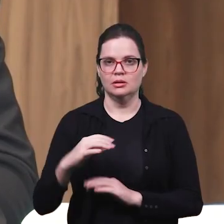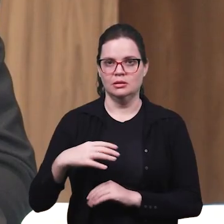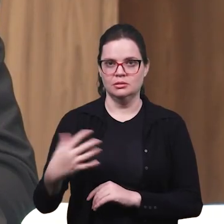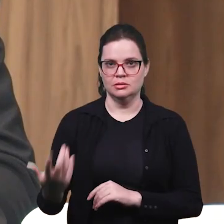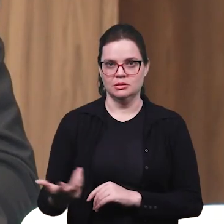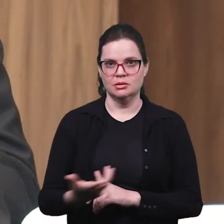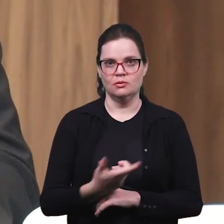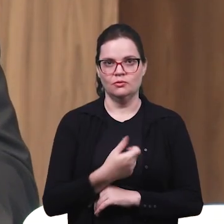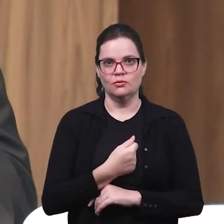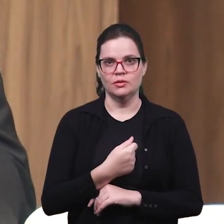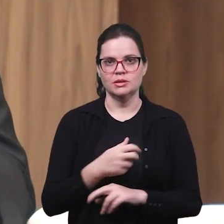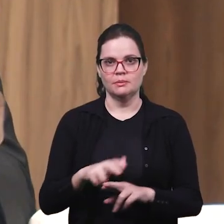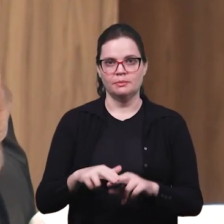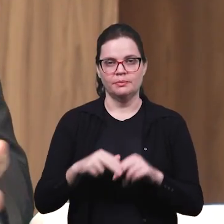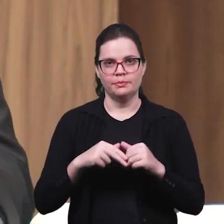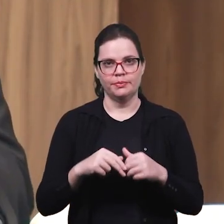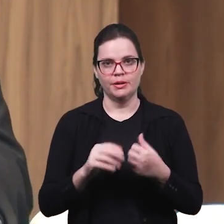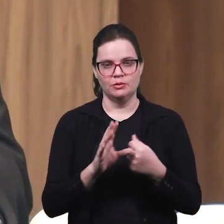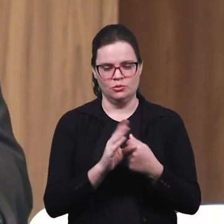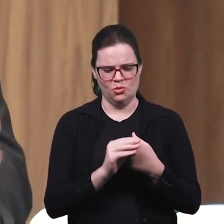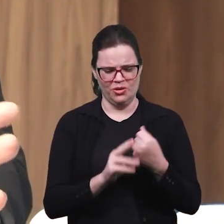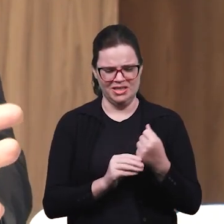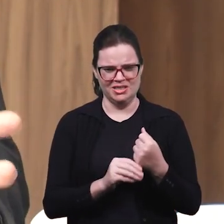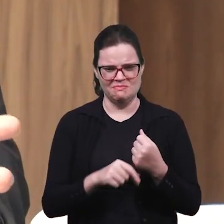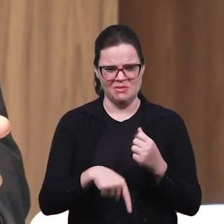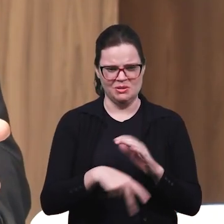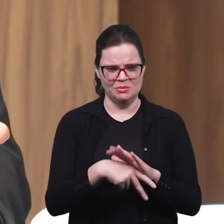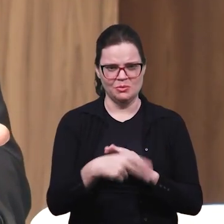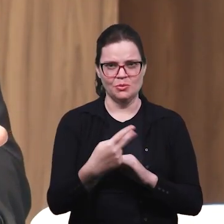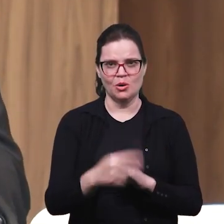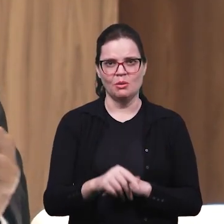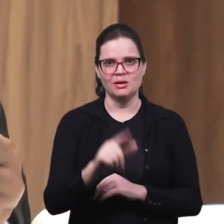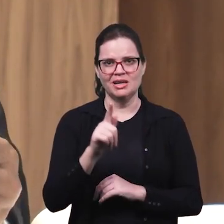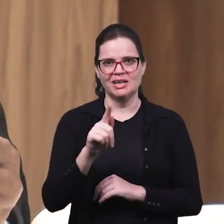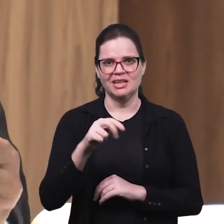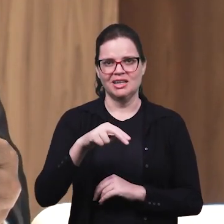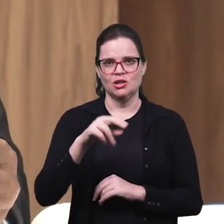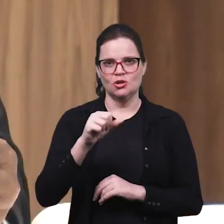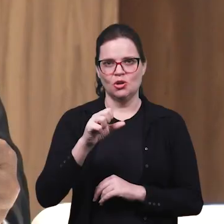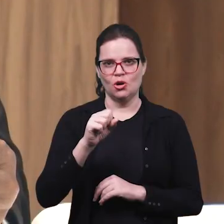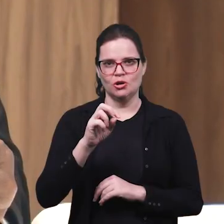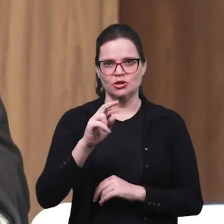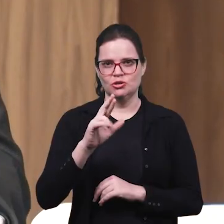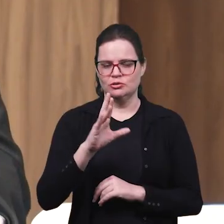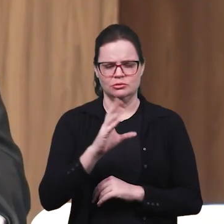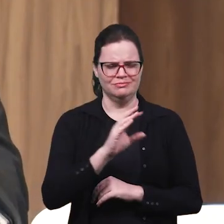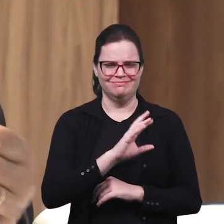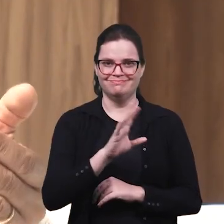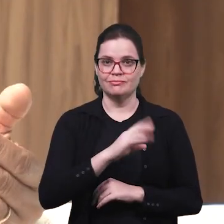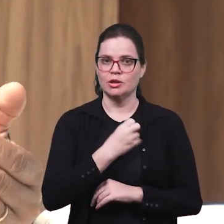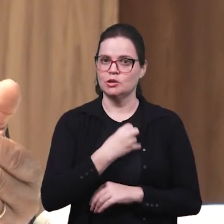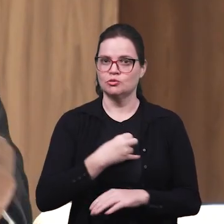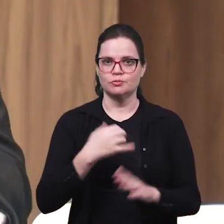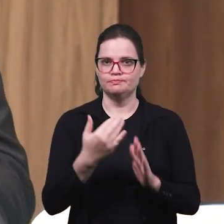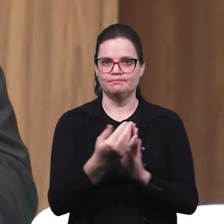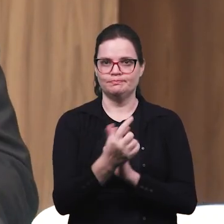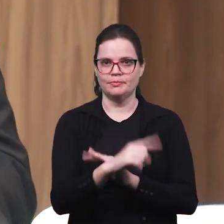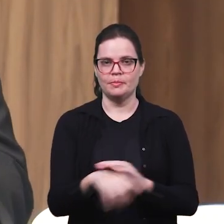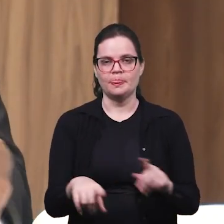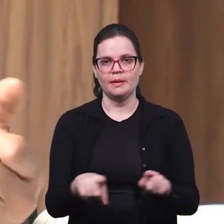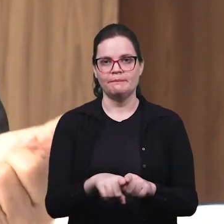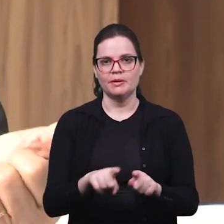a salvação pelo conhecimento, a gnose, né? Então, ele já combateu o gnosticismo. Teve aqui Depois os Nicolaitas, né? Que